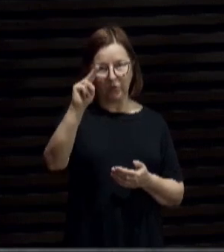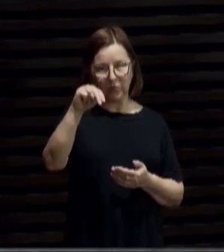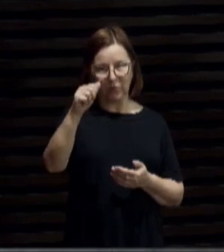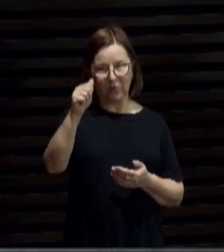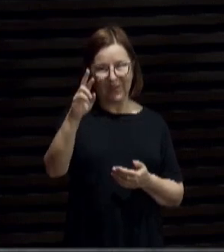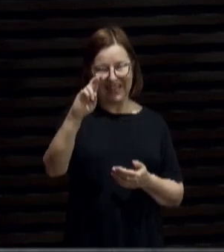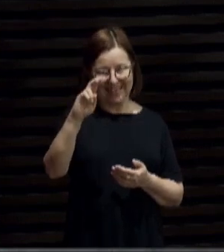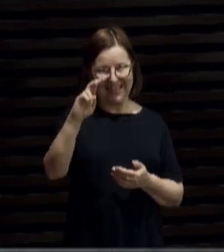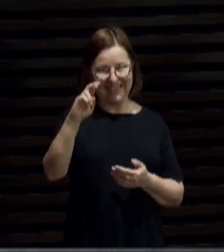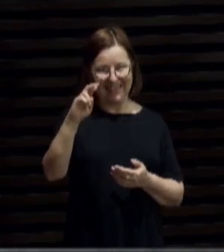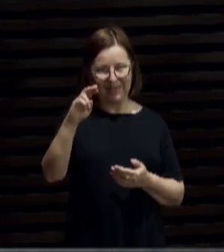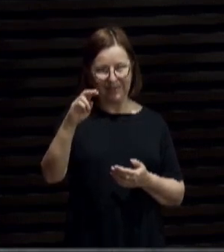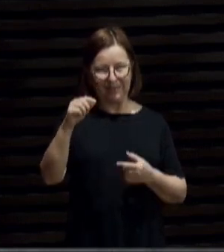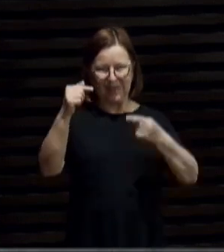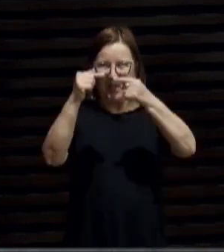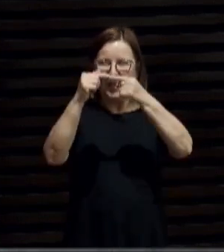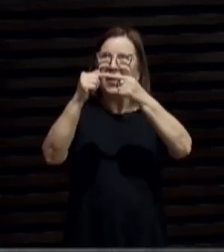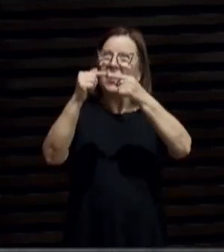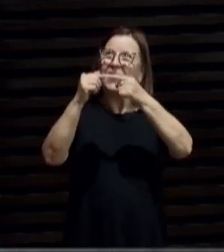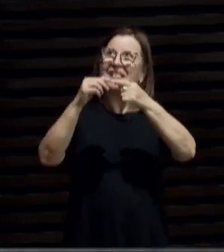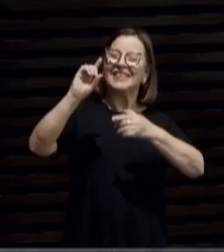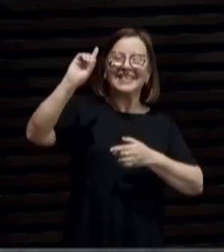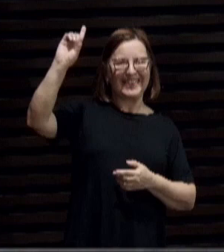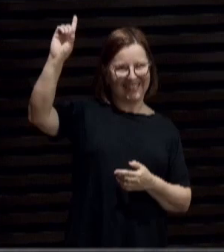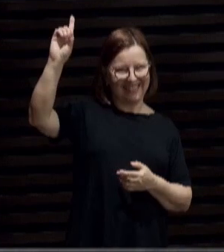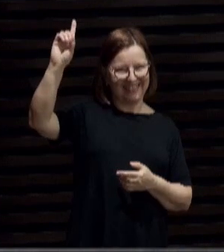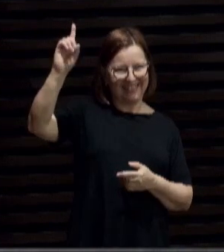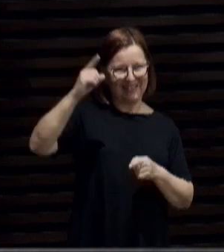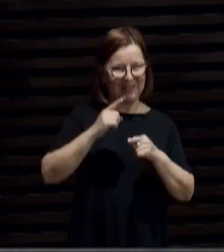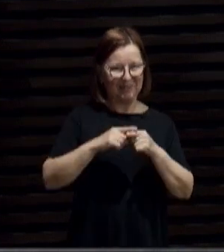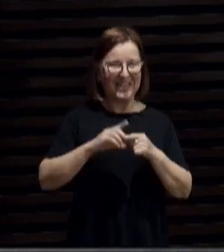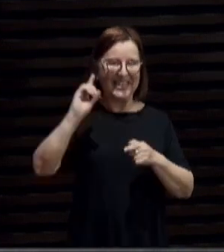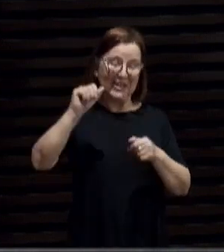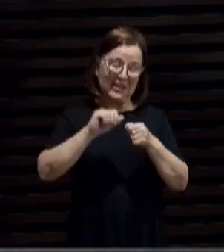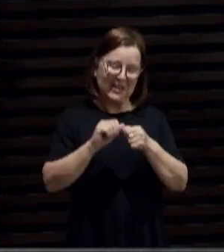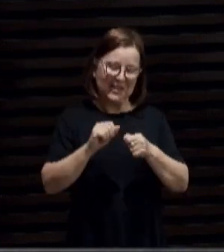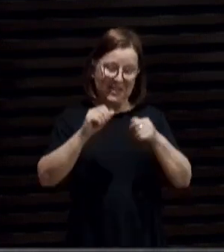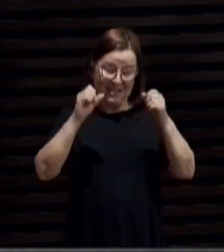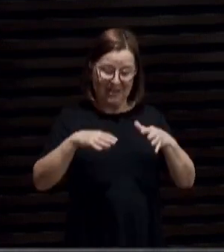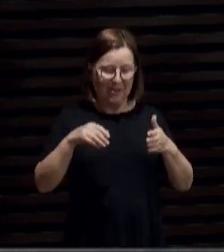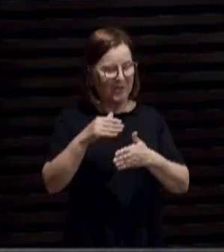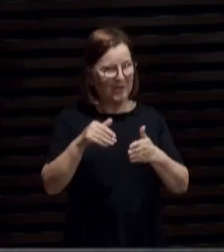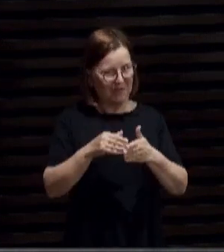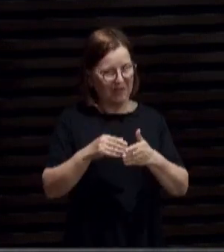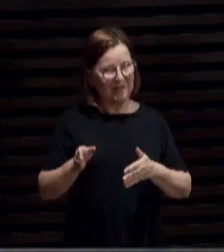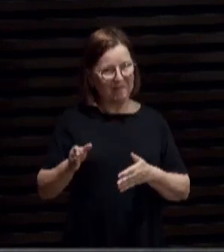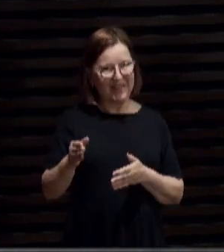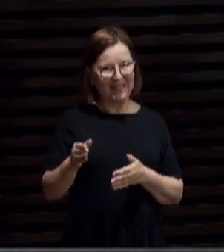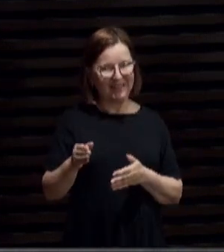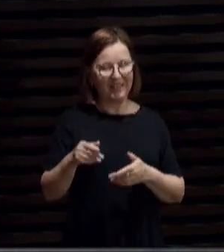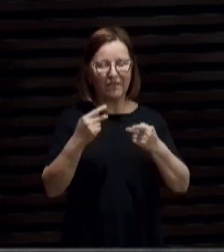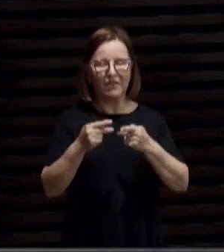dele. E ele sabia, porque foi ele quem criou todos aqueles peixes. E ele diz: é na direita, meu